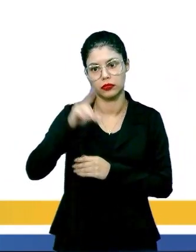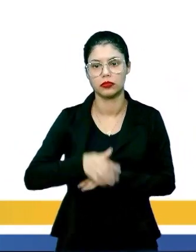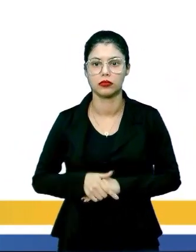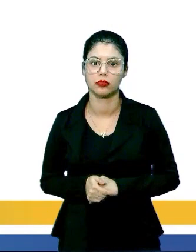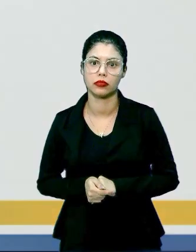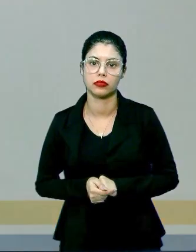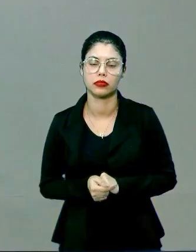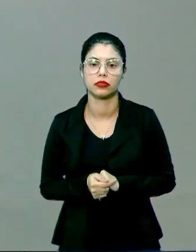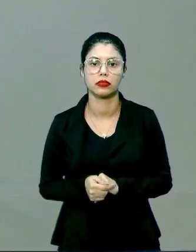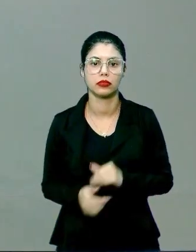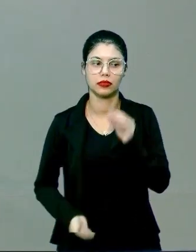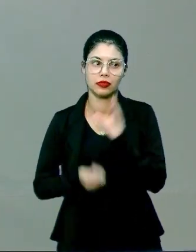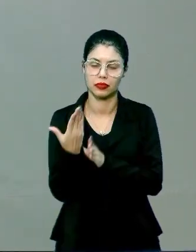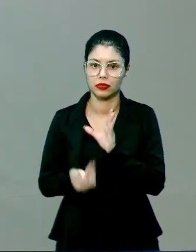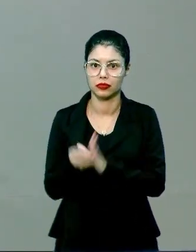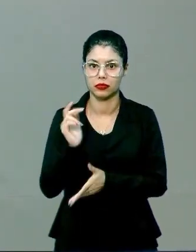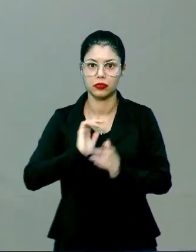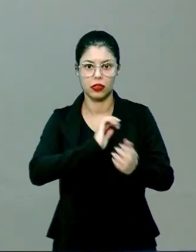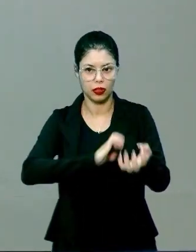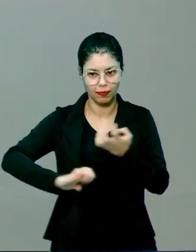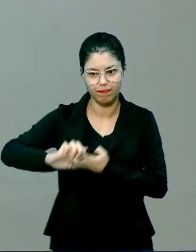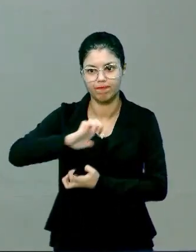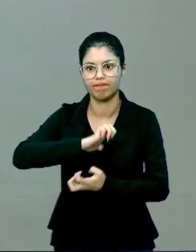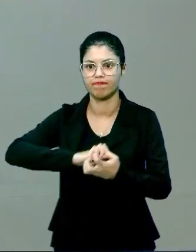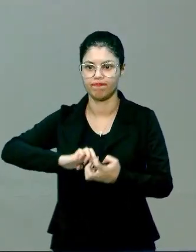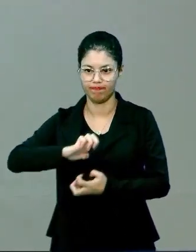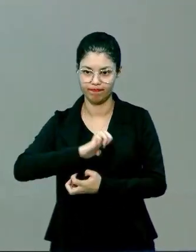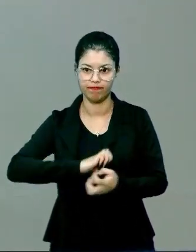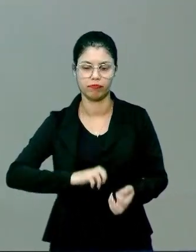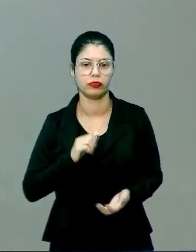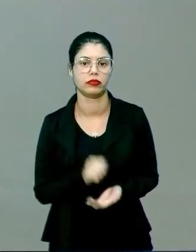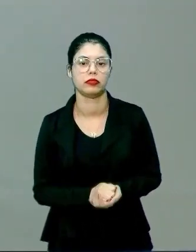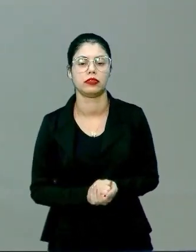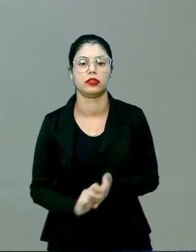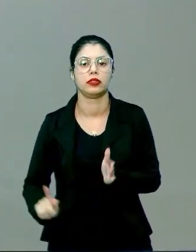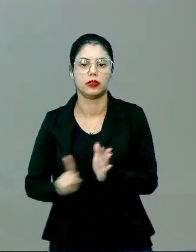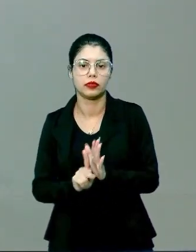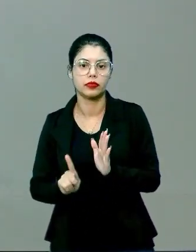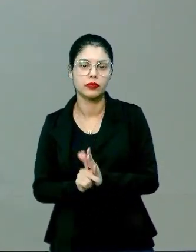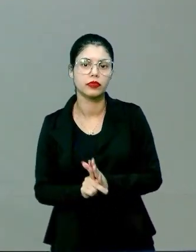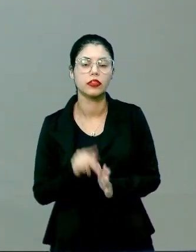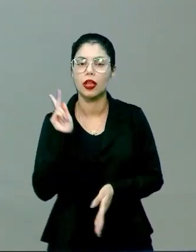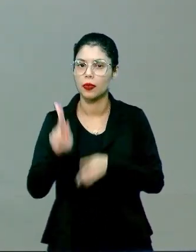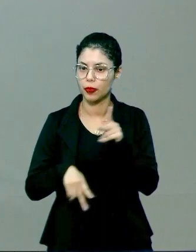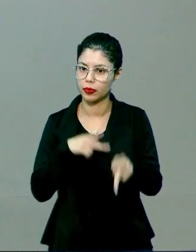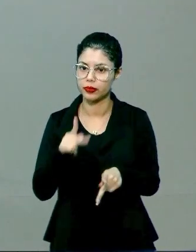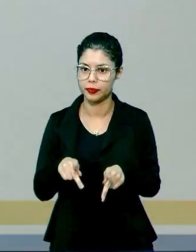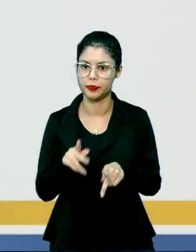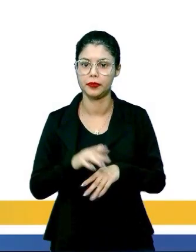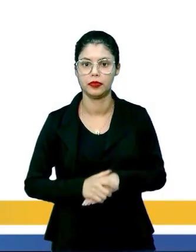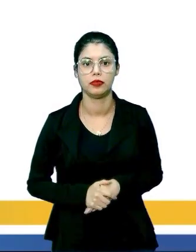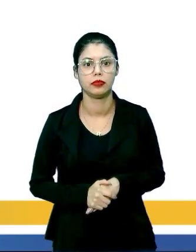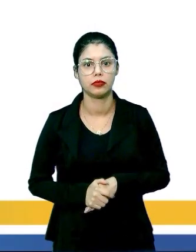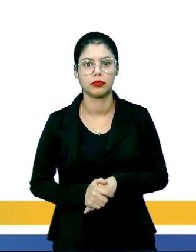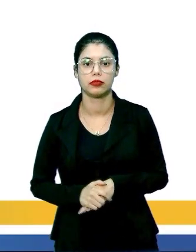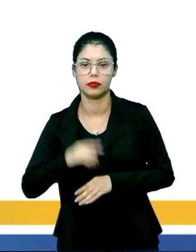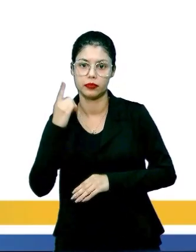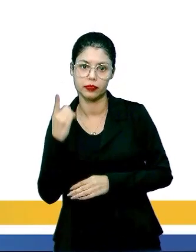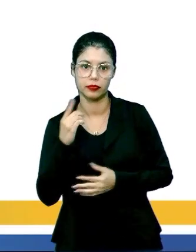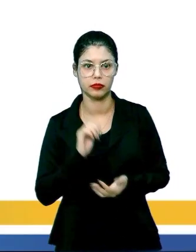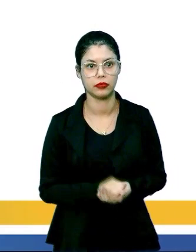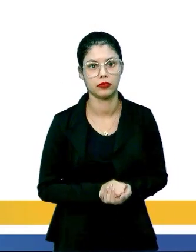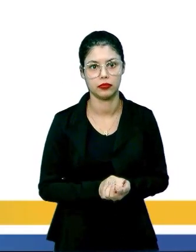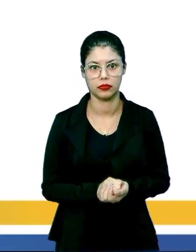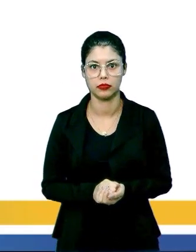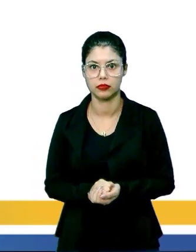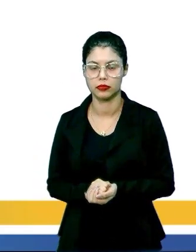especificamente, ela vai gerar várias revoltas, né? Entre elas revoltas populares, né? E uma dessas revoltas